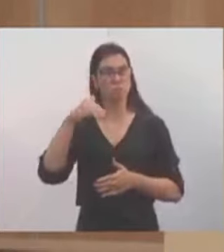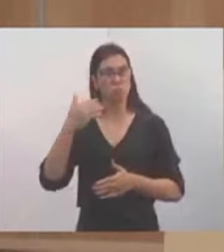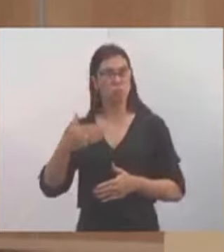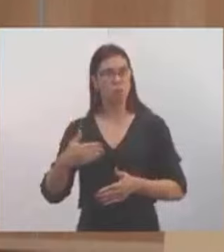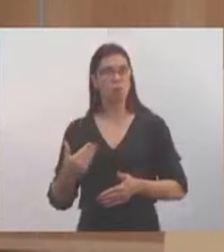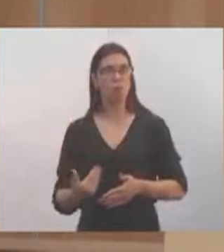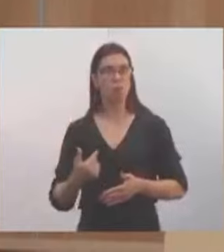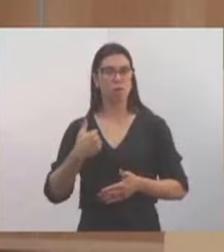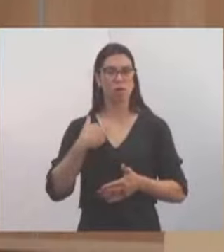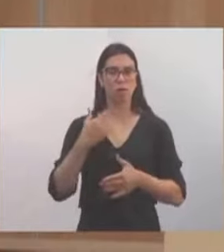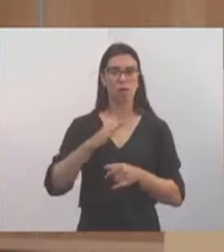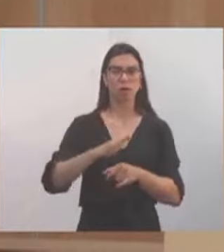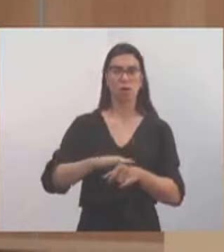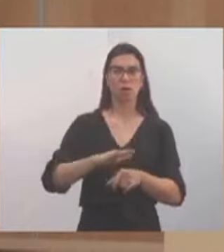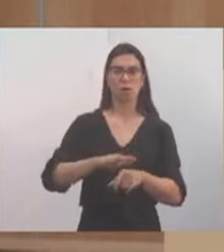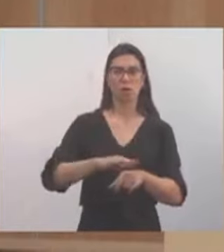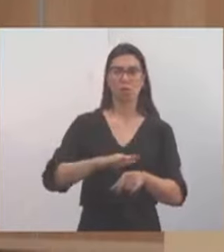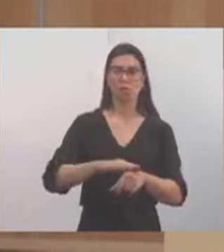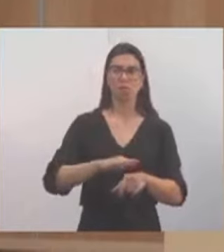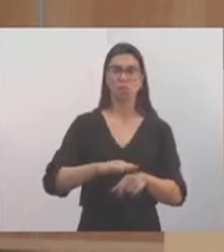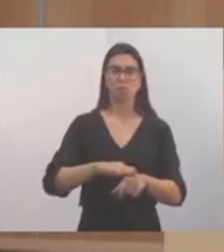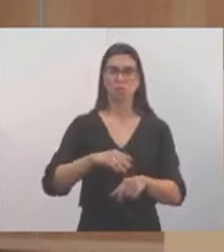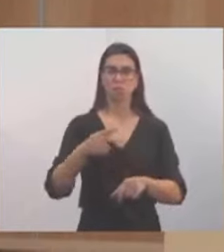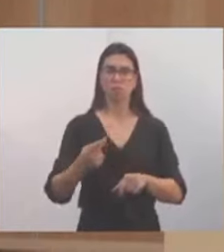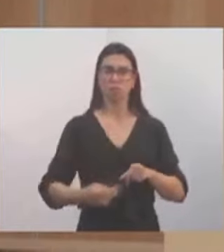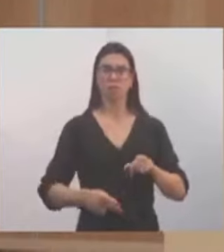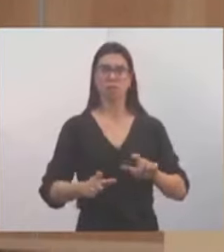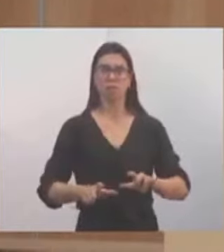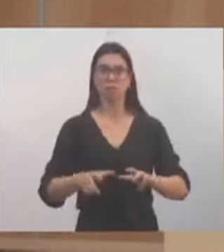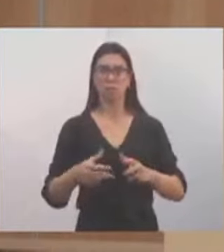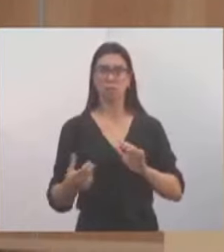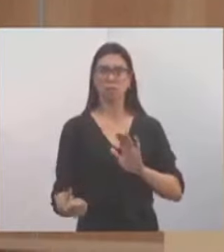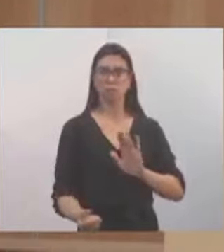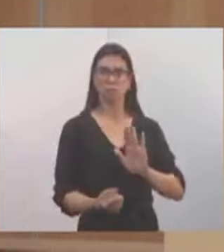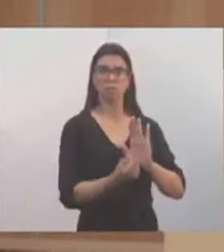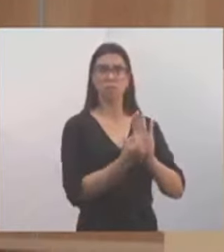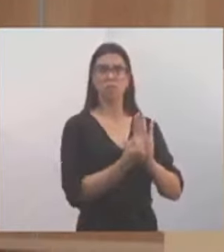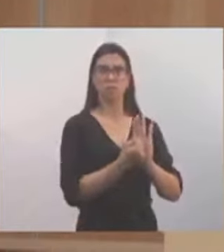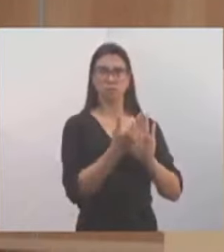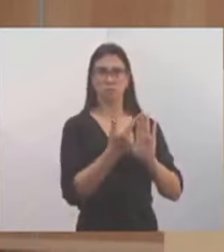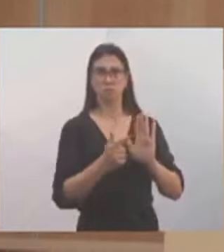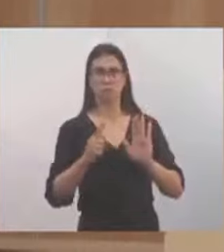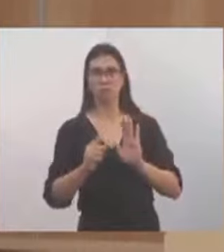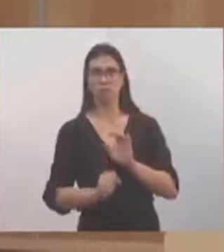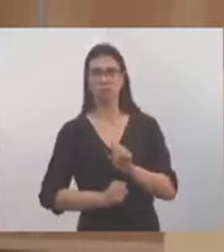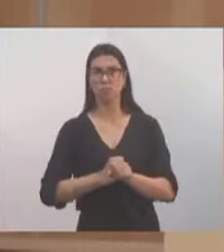o meu melhor e deixado um legado aqui para os próximos anos